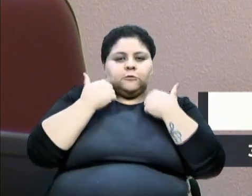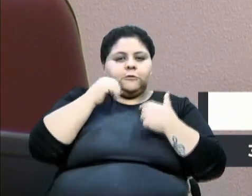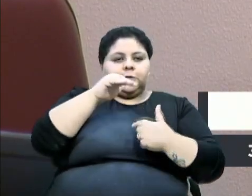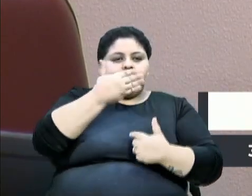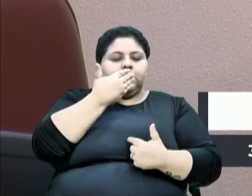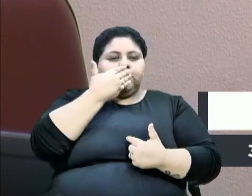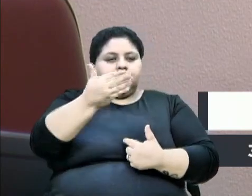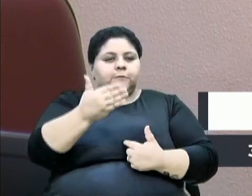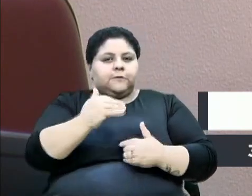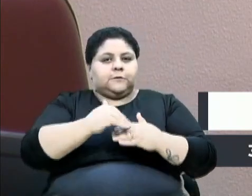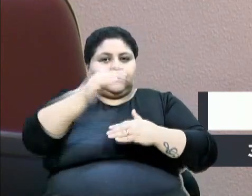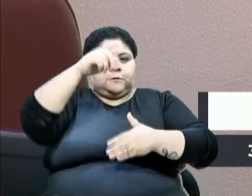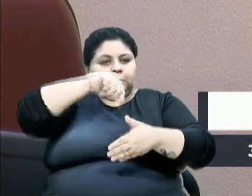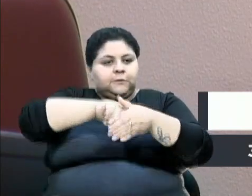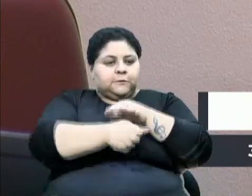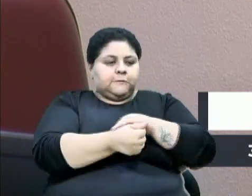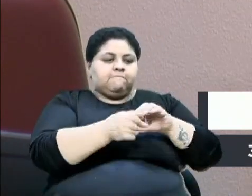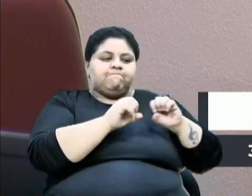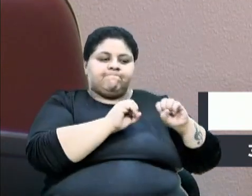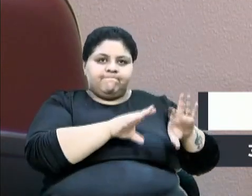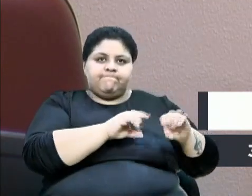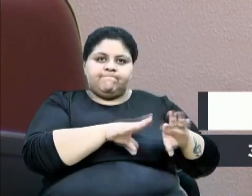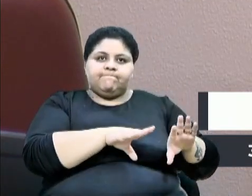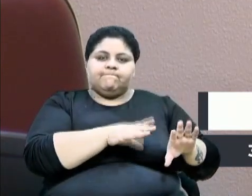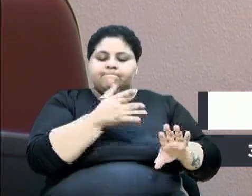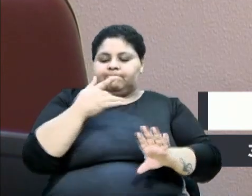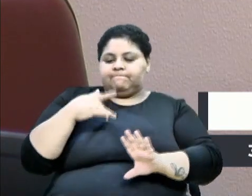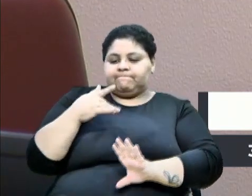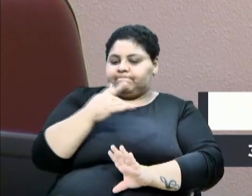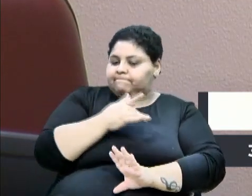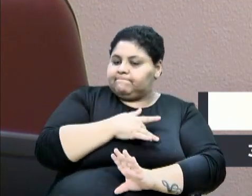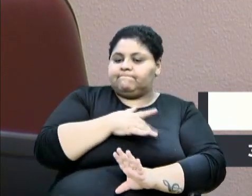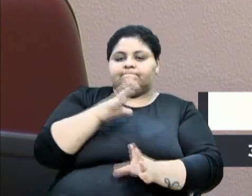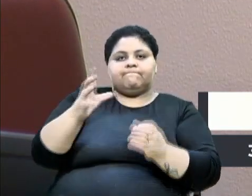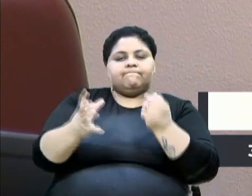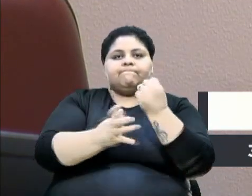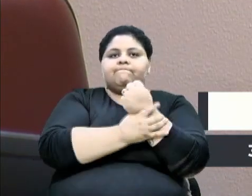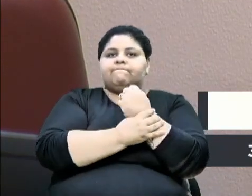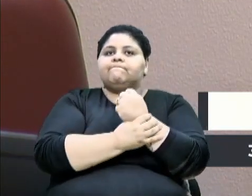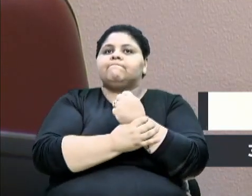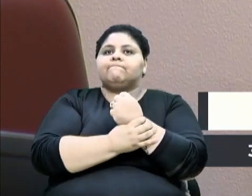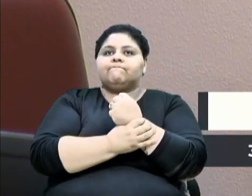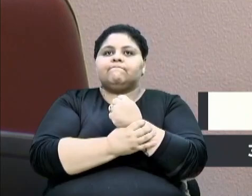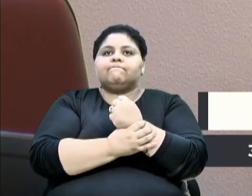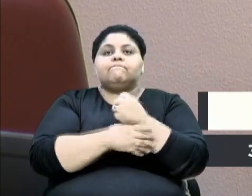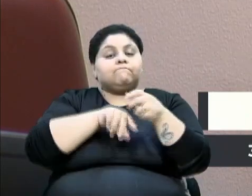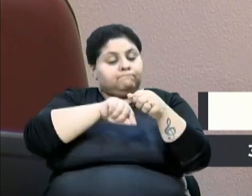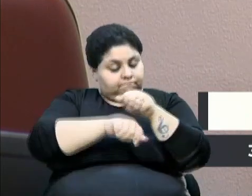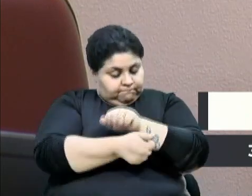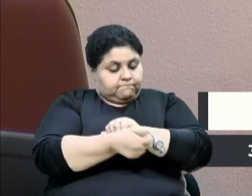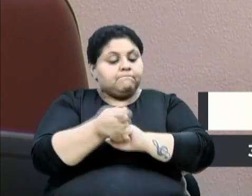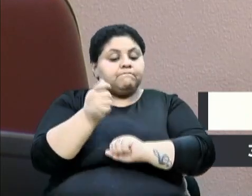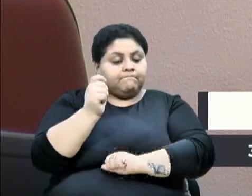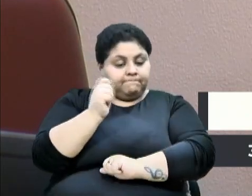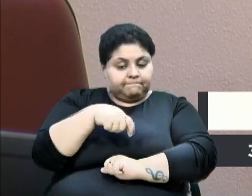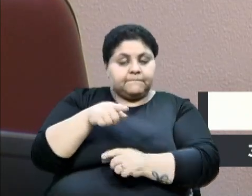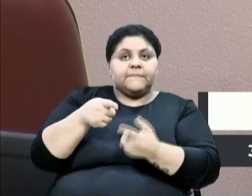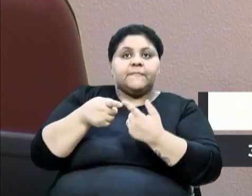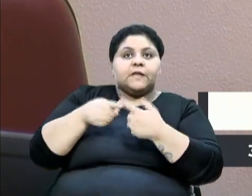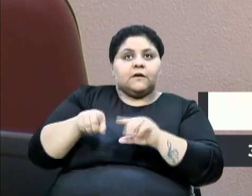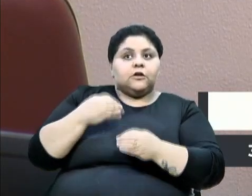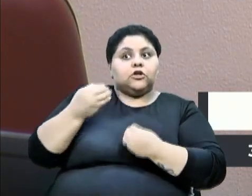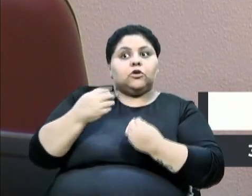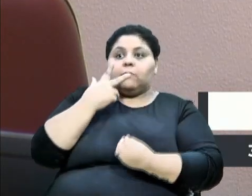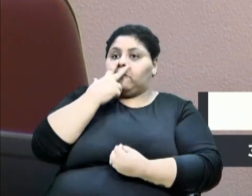na educação, mais investimento na saúde, na segurança. Investimento precisa, mas, como eu disse